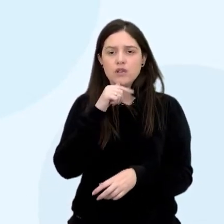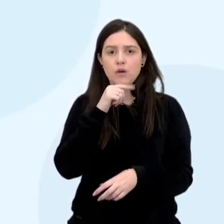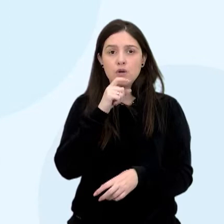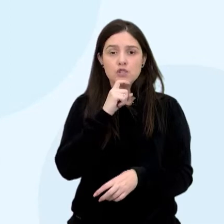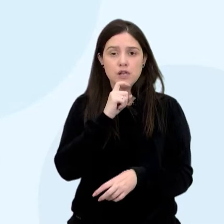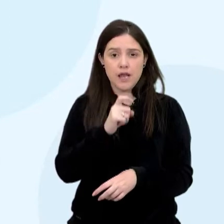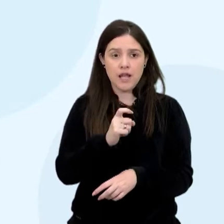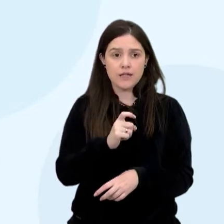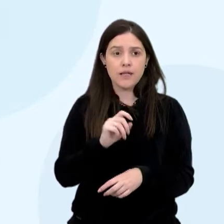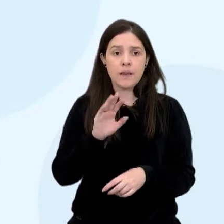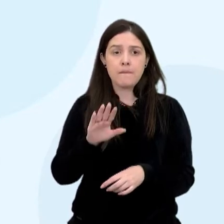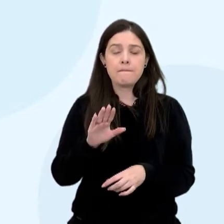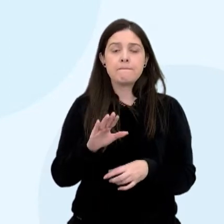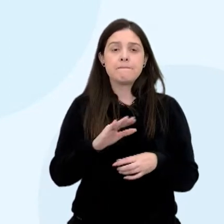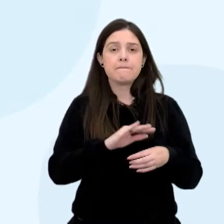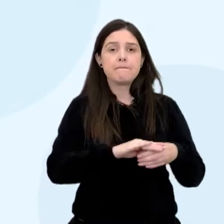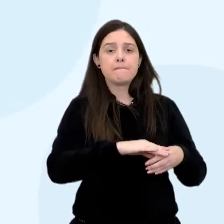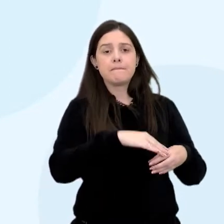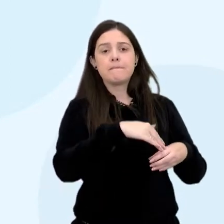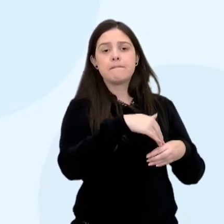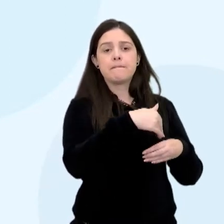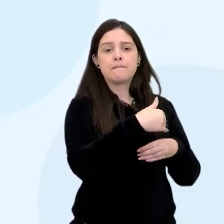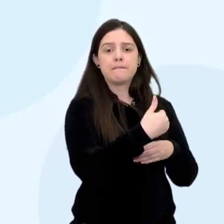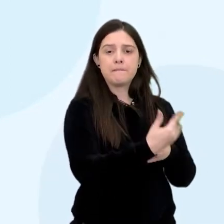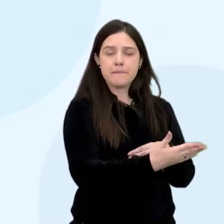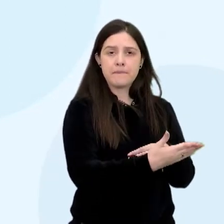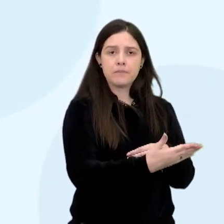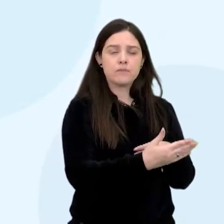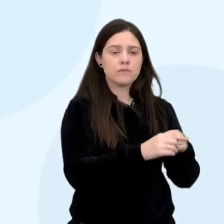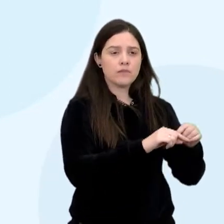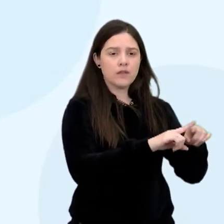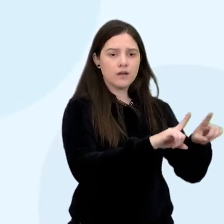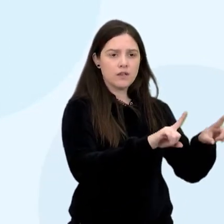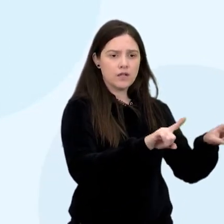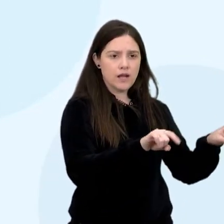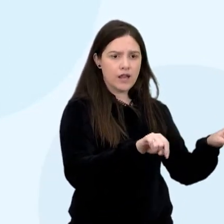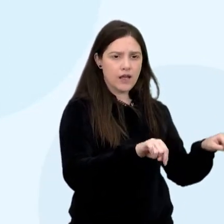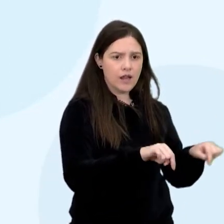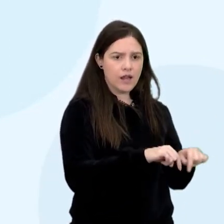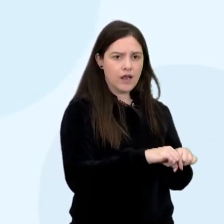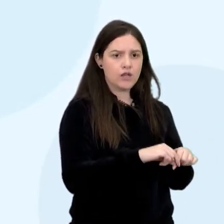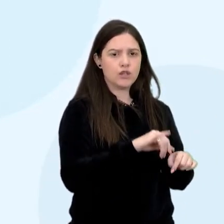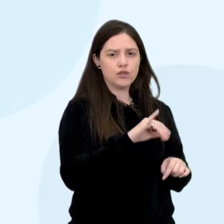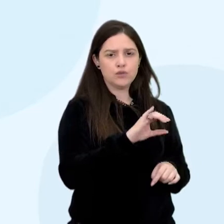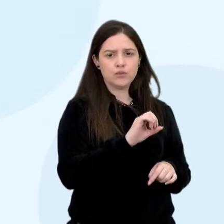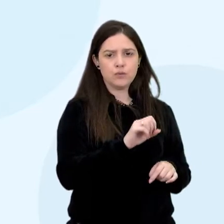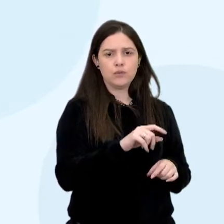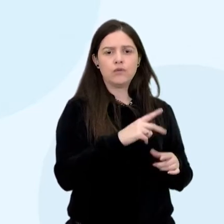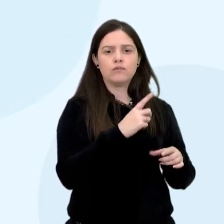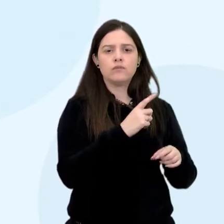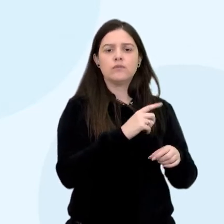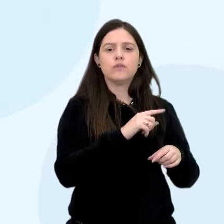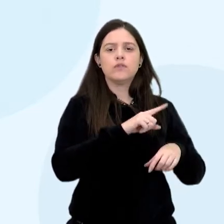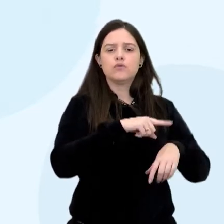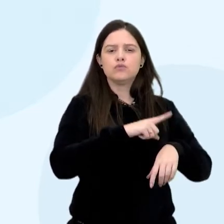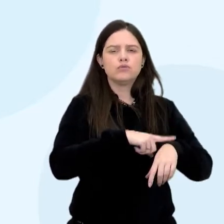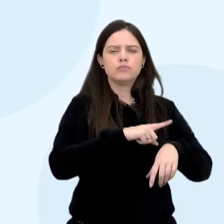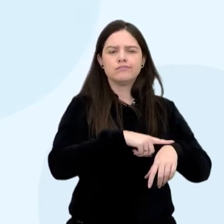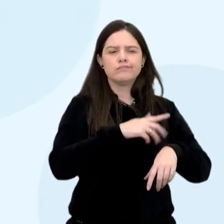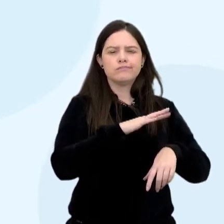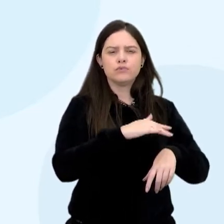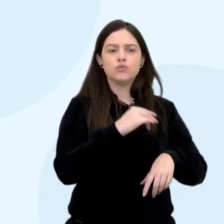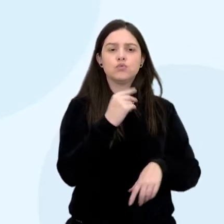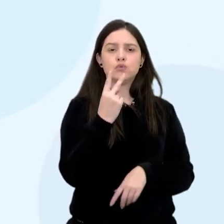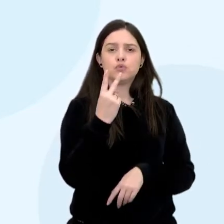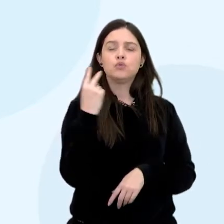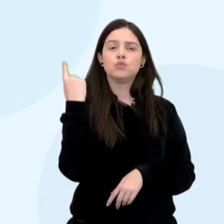Então, dentro dessa caixa de isopor foi colocado aí 2,5 litros de água e foram medidos os tempos aí a cada 2 horas